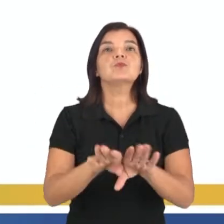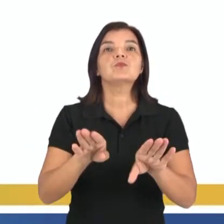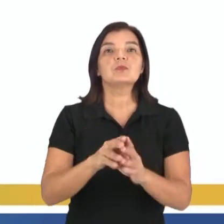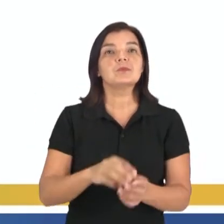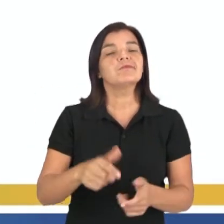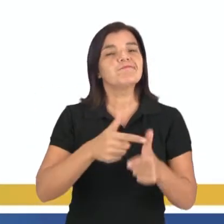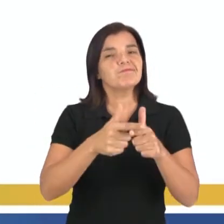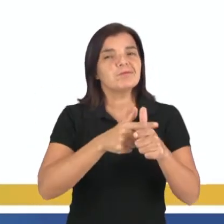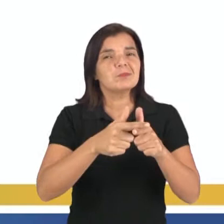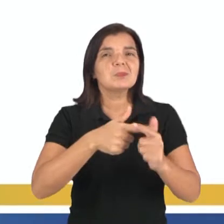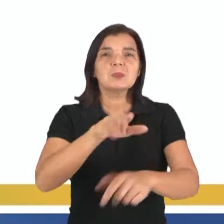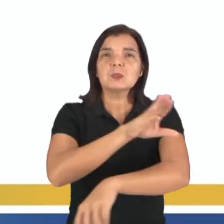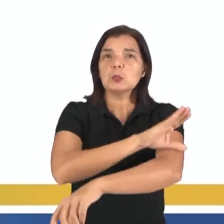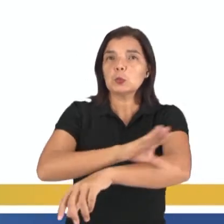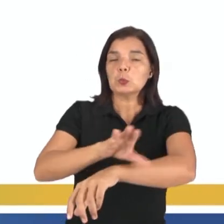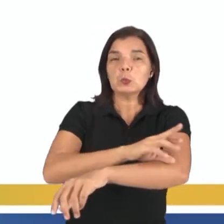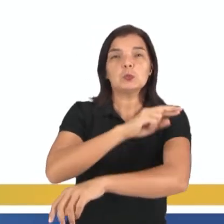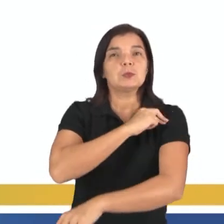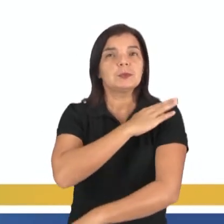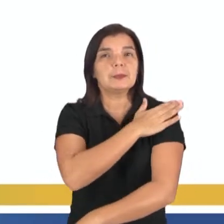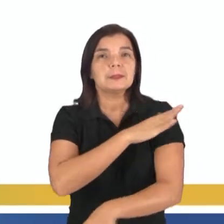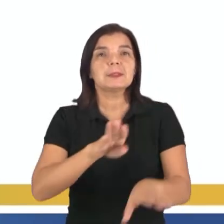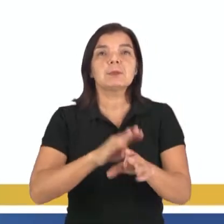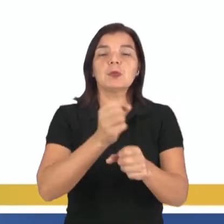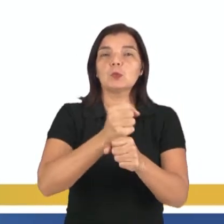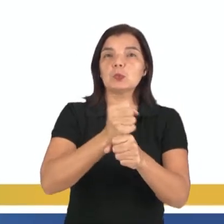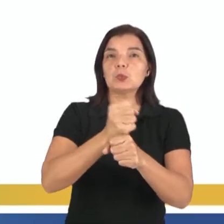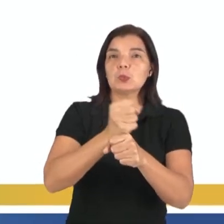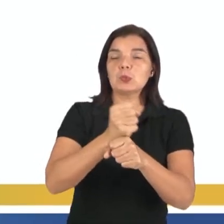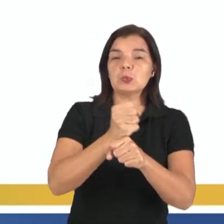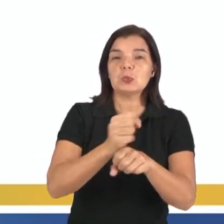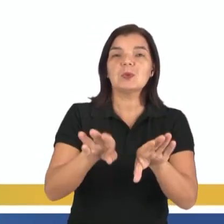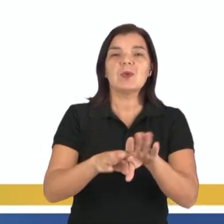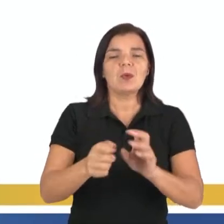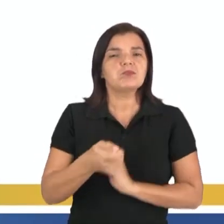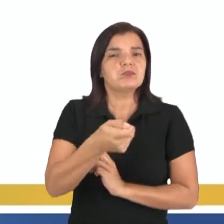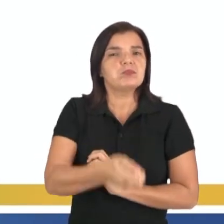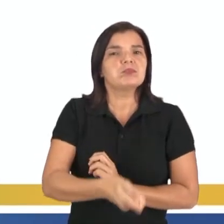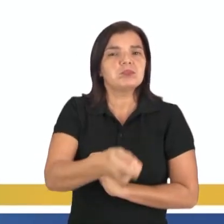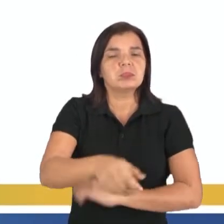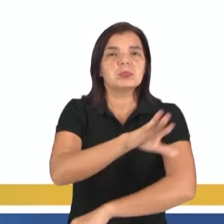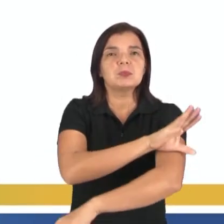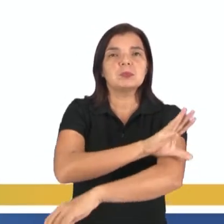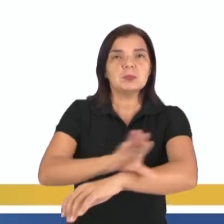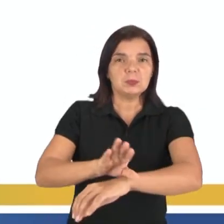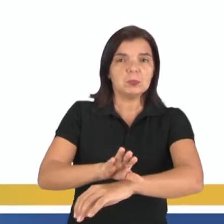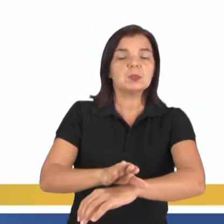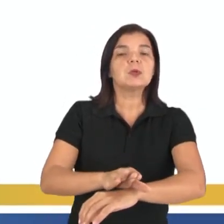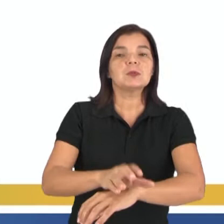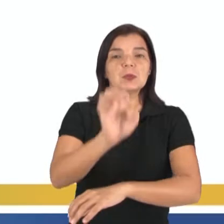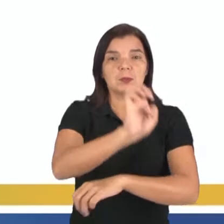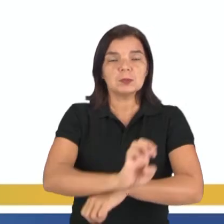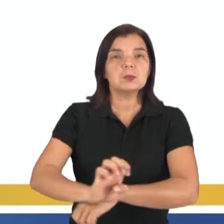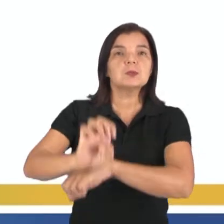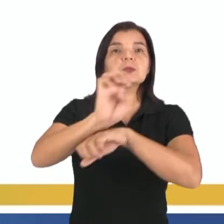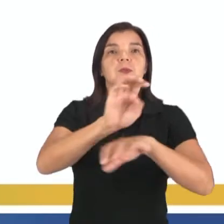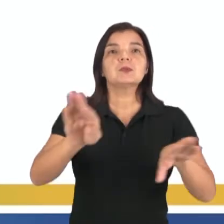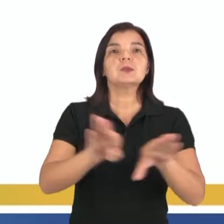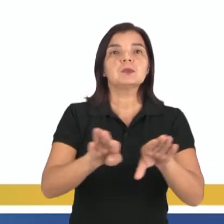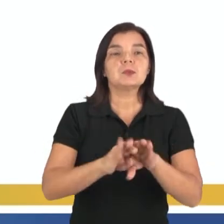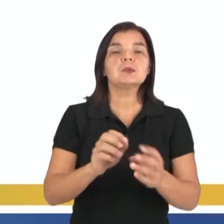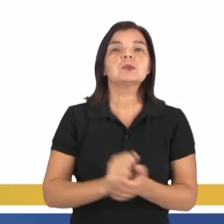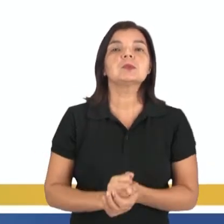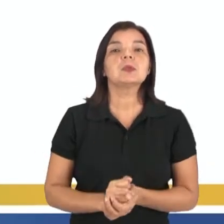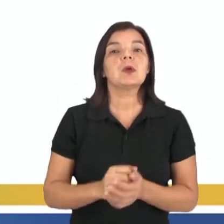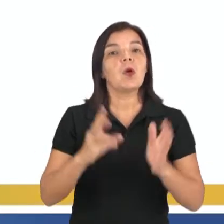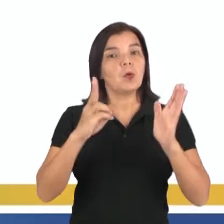étnico-raciais, né, ao longo dos anos, devido à imposição da cultura, né, dos europeus. A